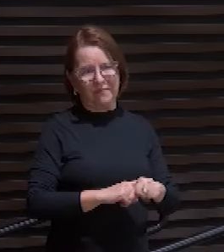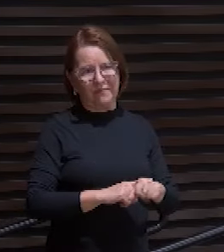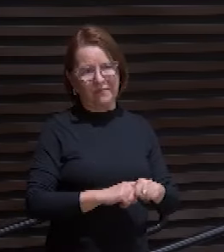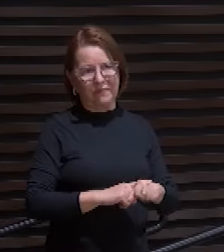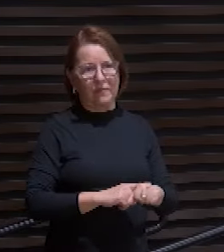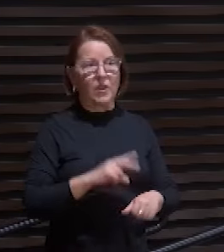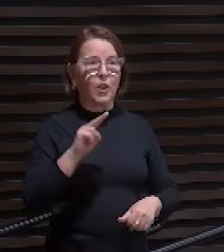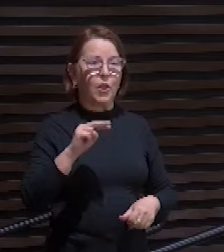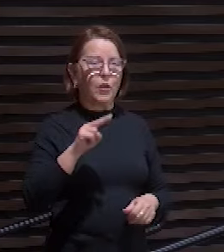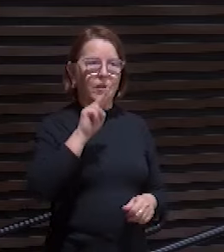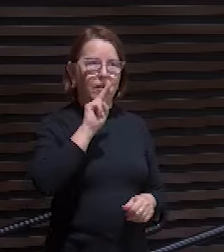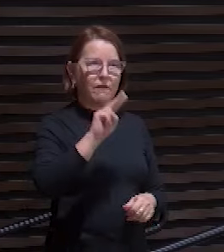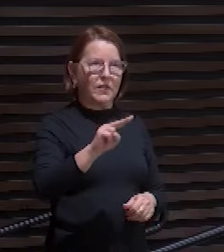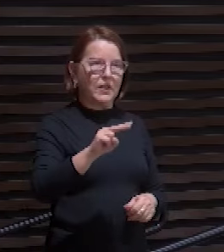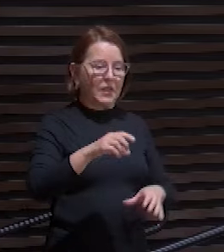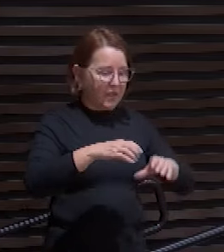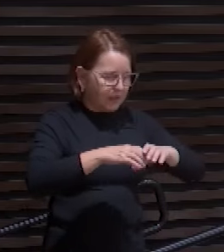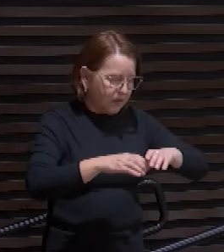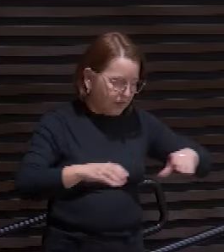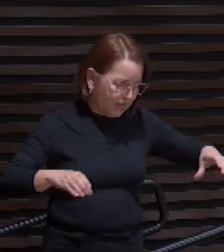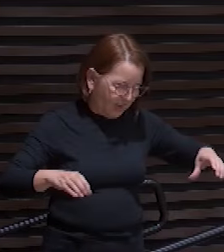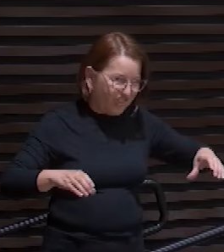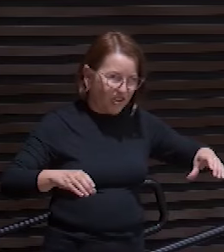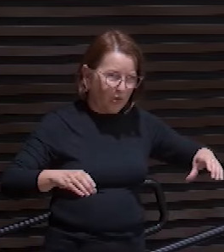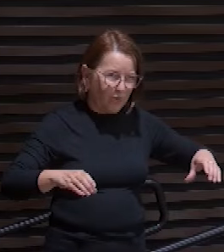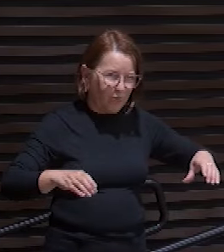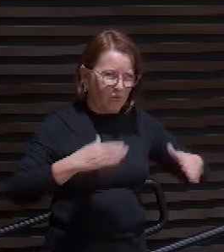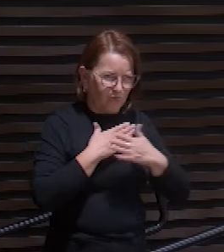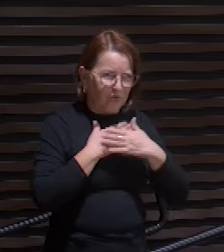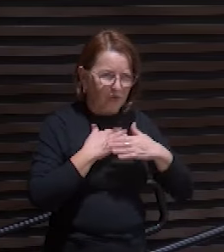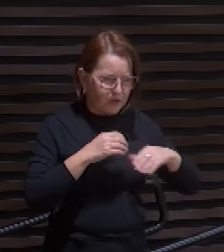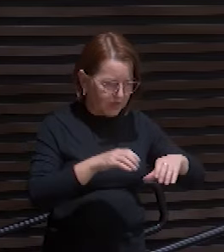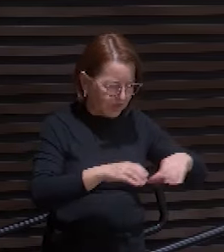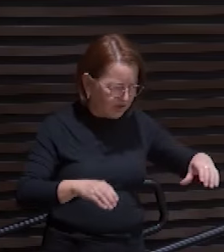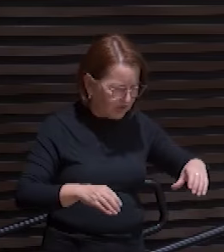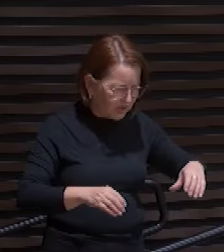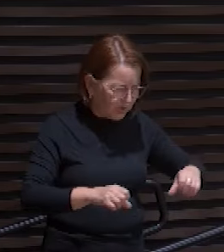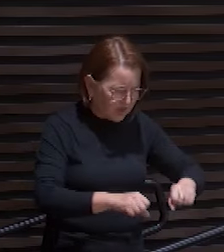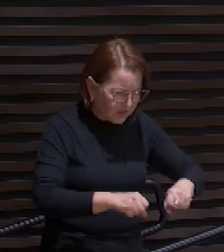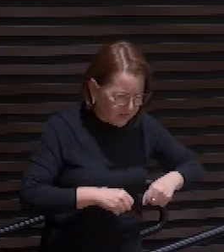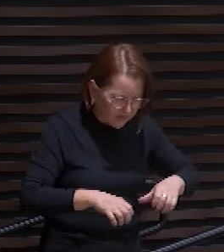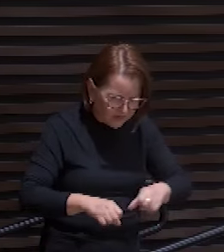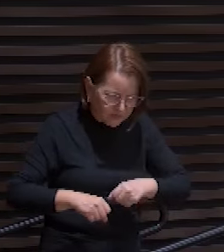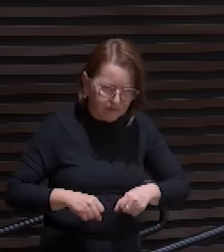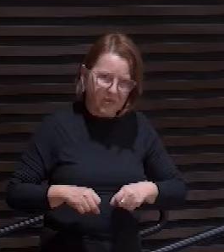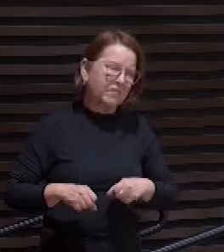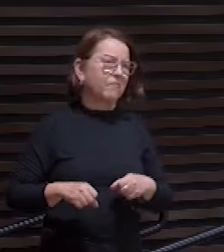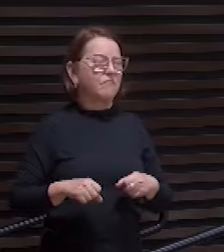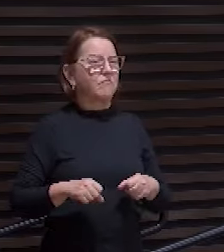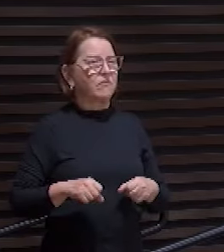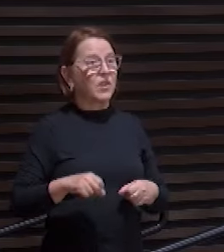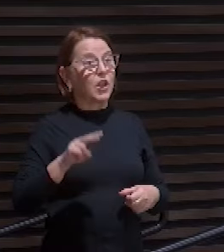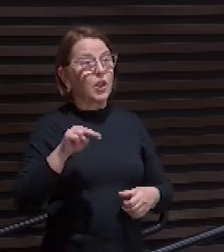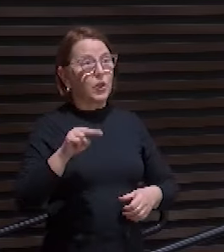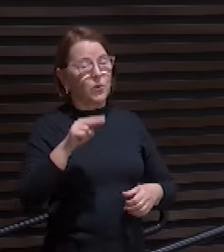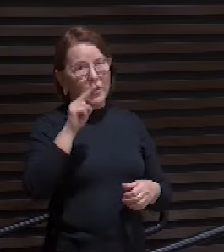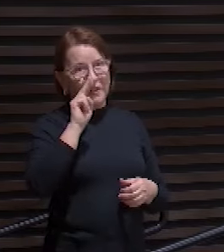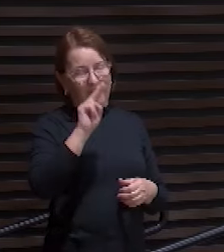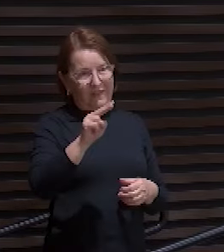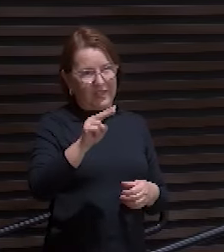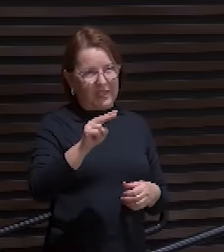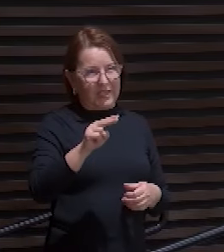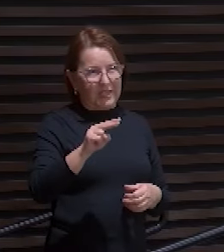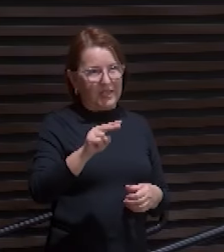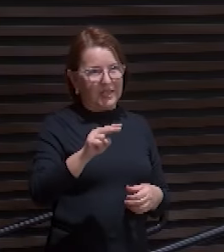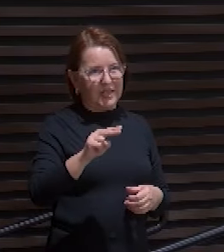Nunca vi caixão com gaveta, nunca vi velório com caminhão de mudança atrás. Você já viu?